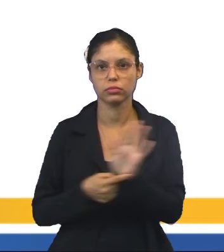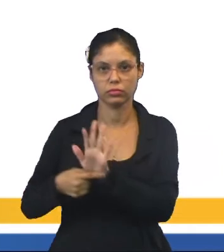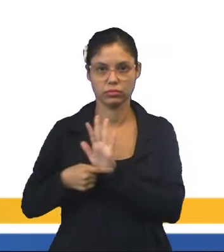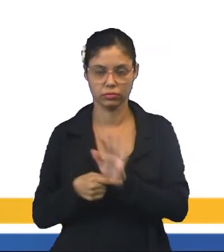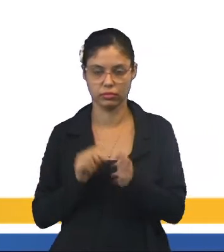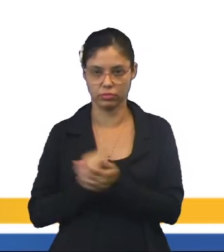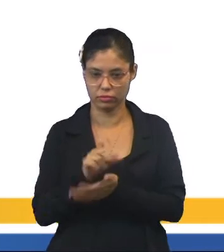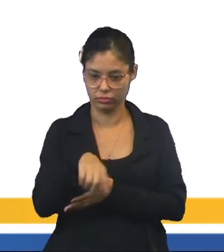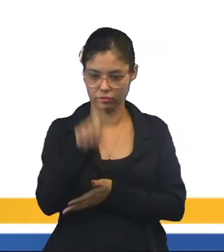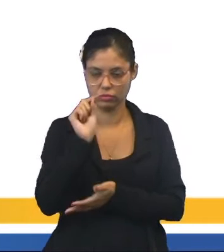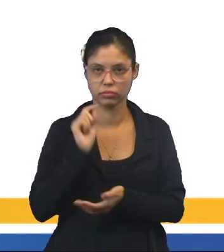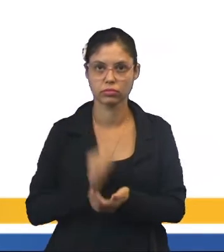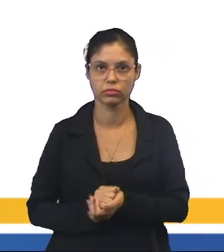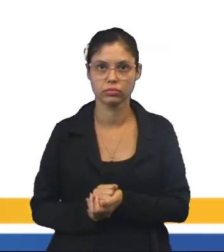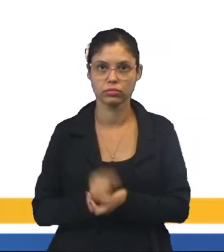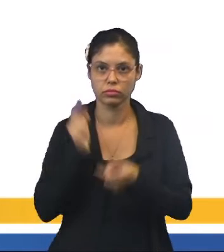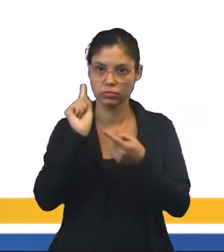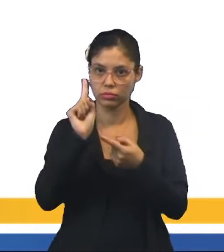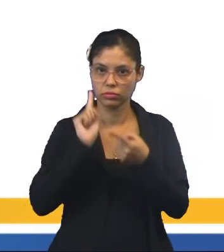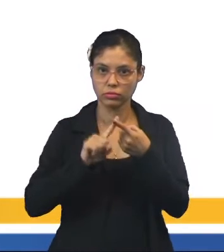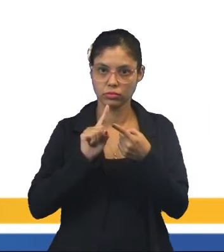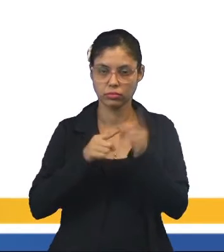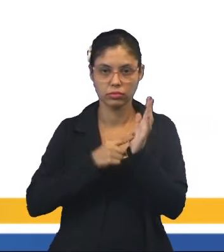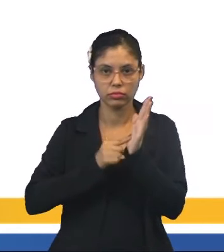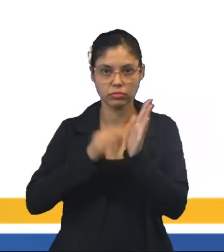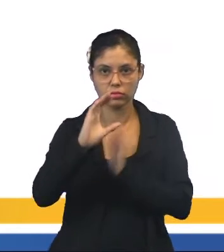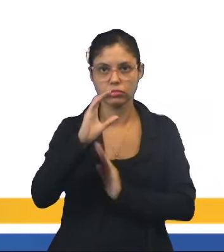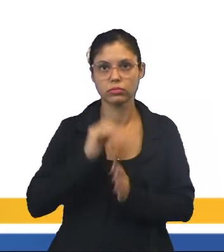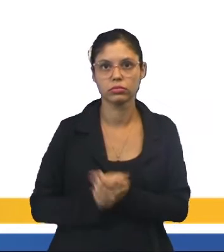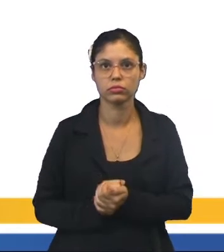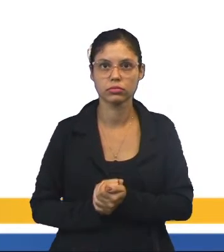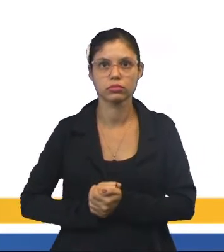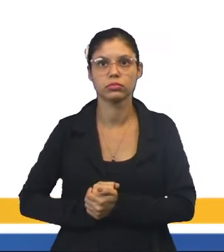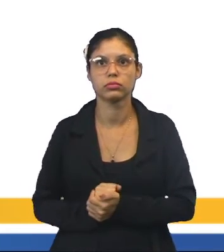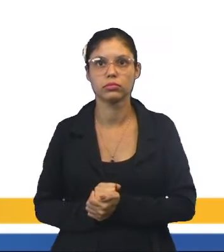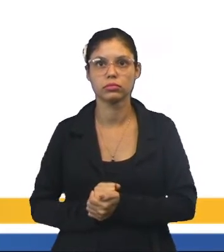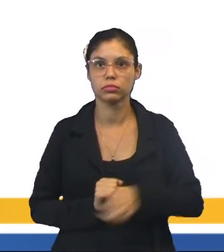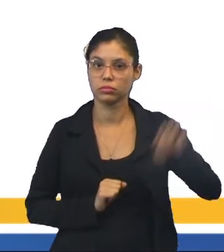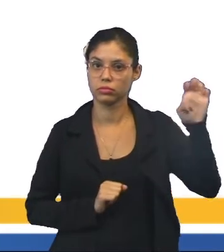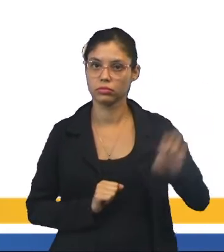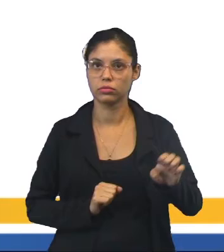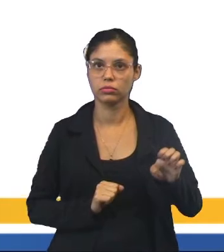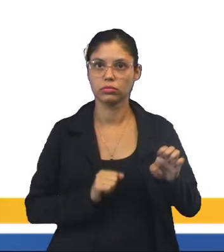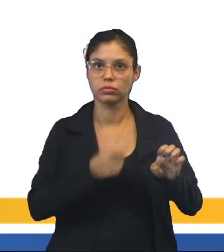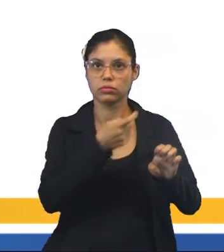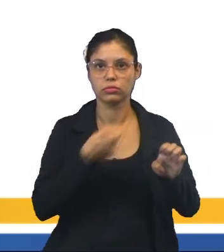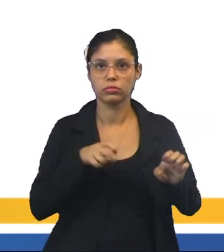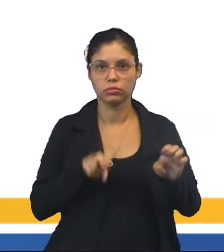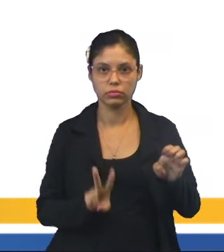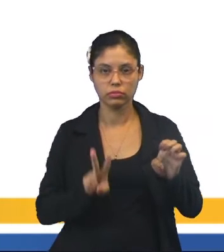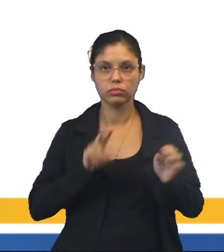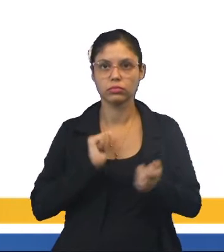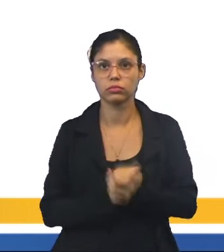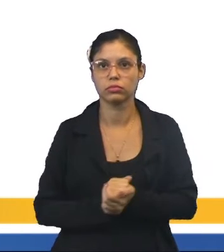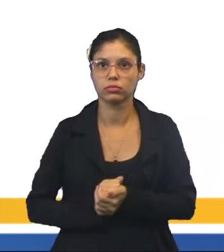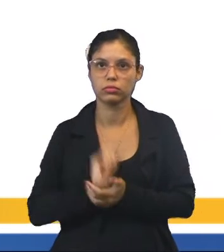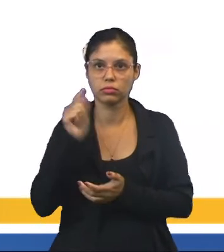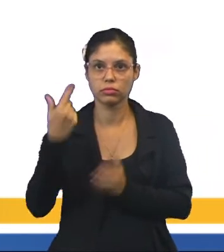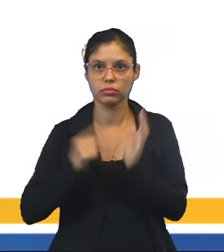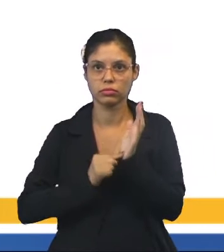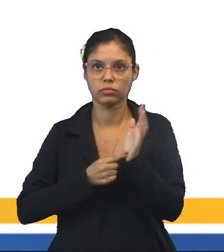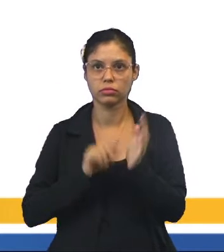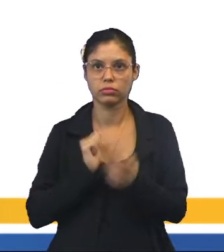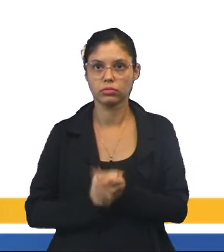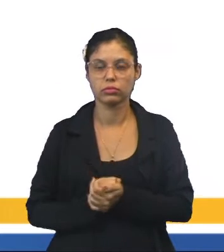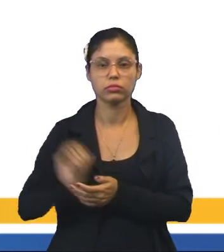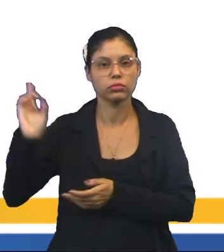Sugerimos a escolha de um ponto C à esquerda de XV e